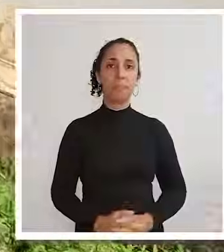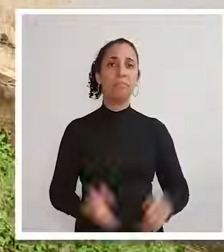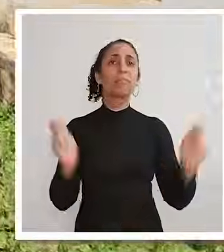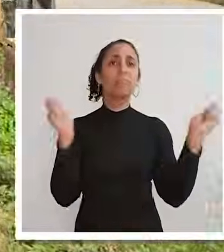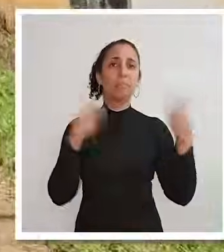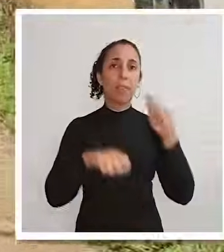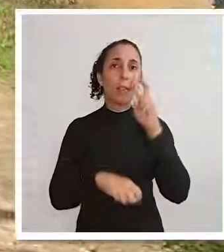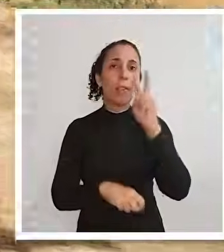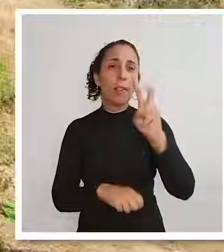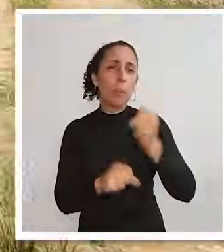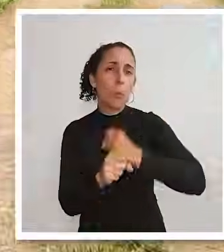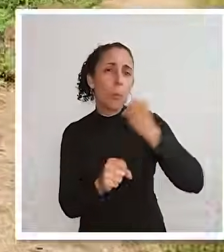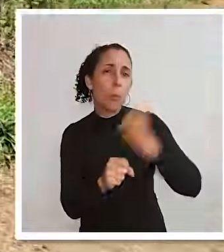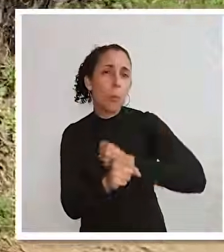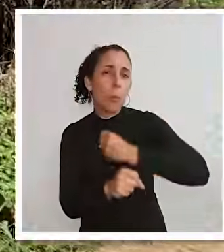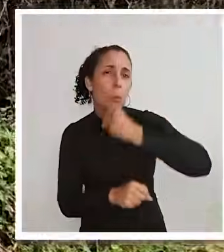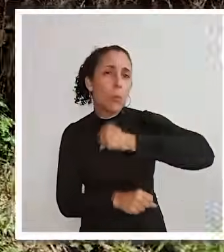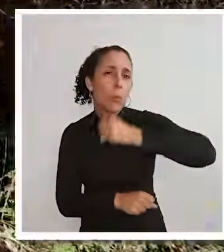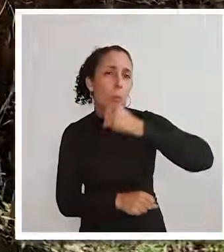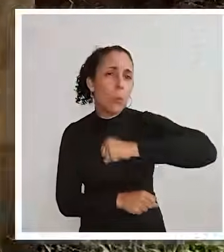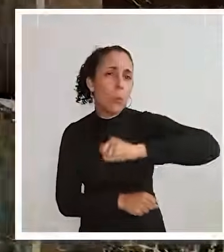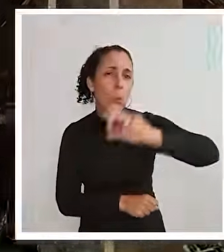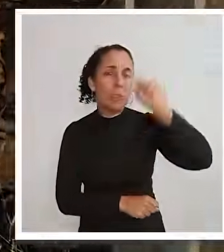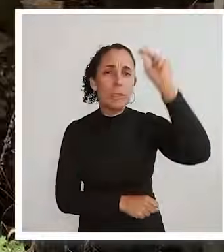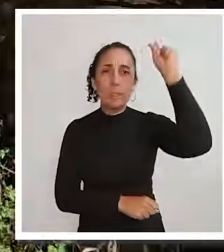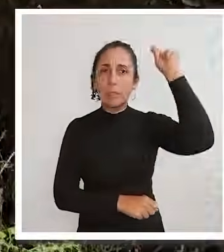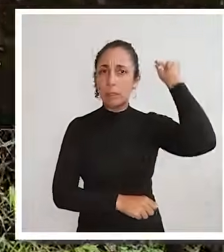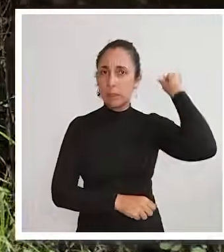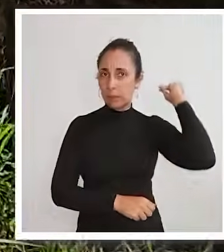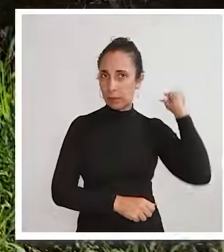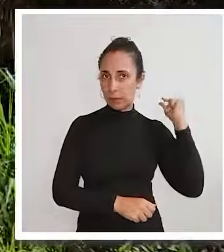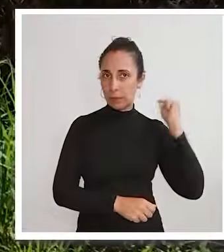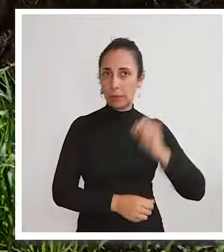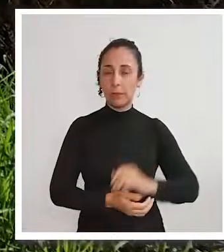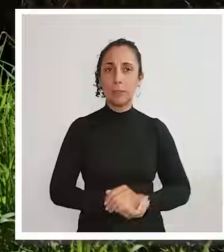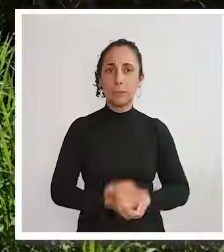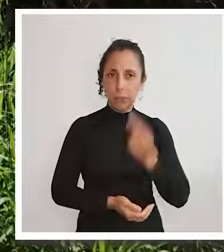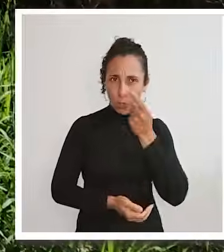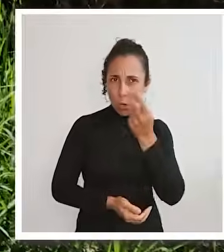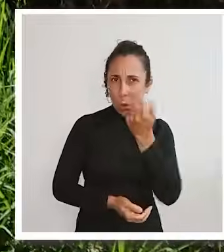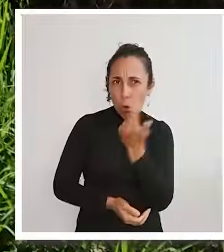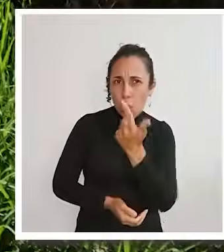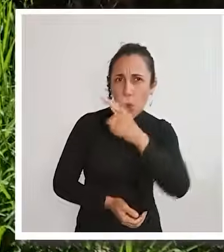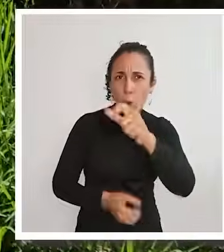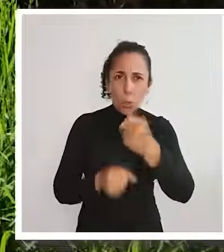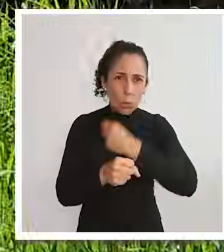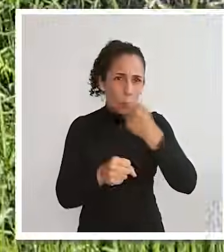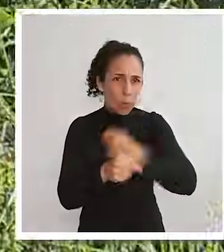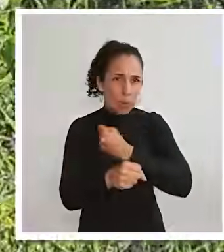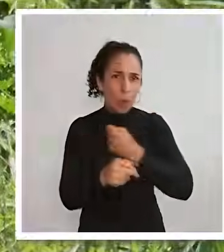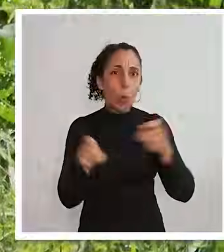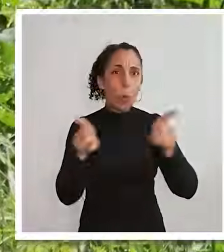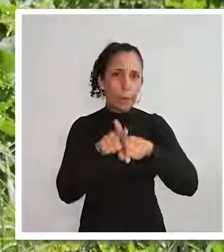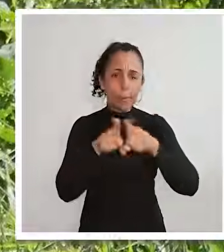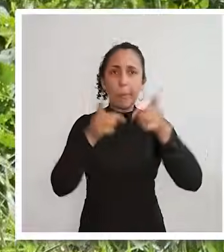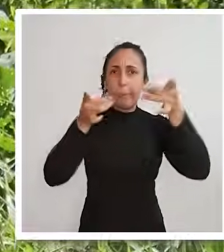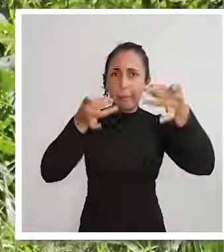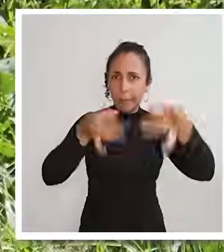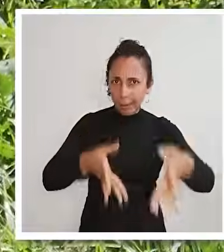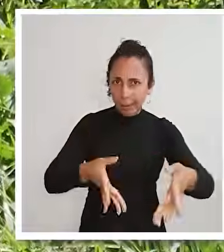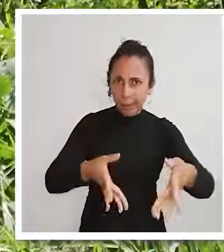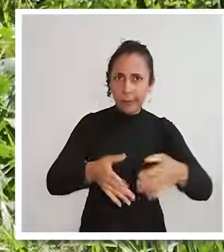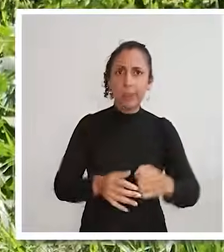E você vê vestígios aqui de obras muito antigas. Ali no meio do mato tem uma outra construção que também